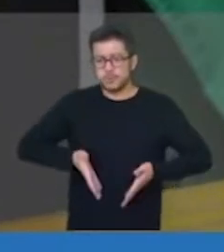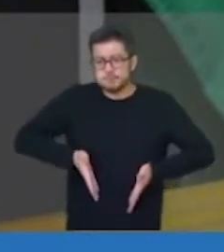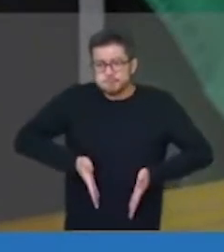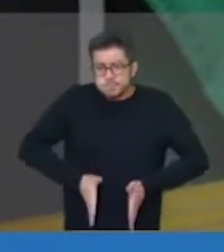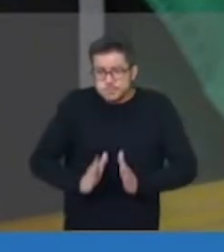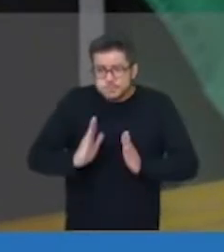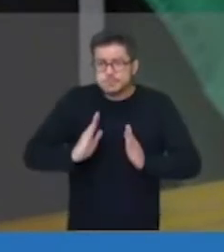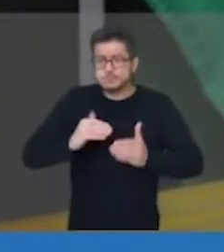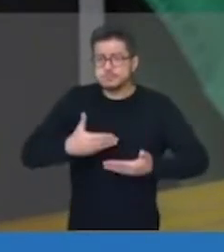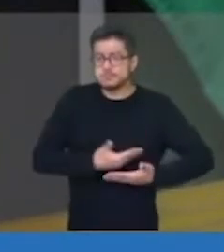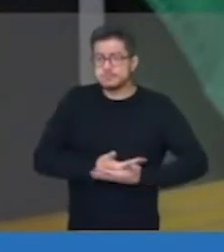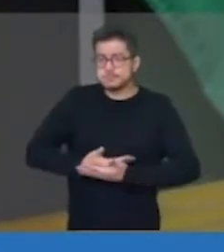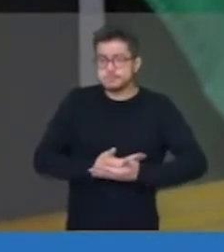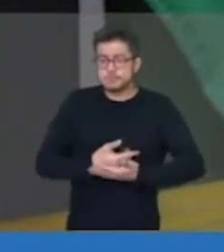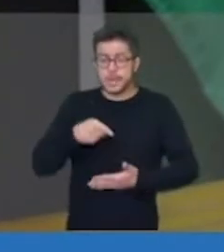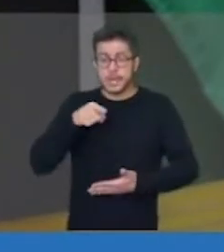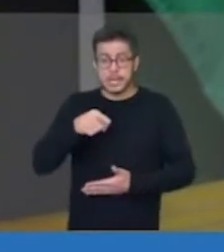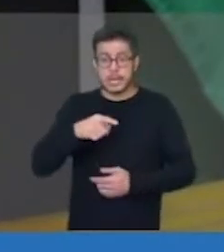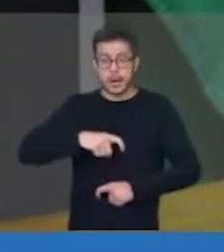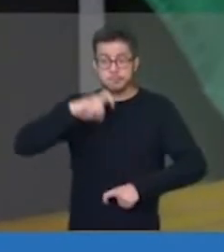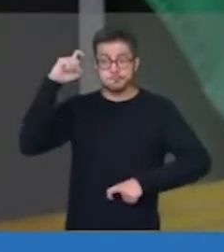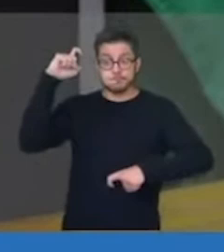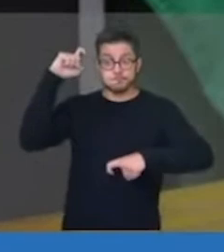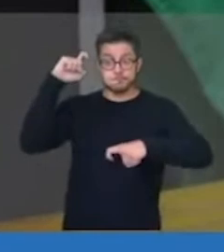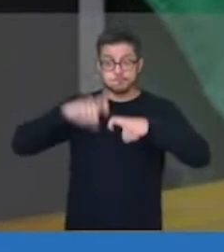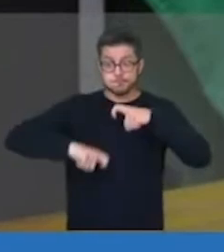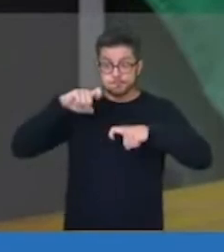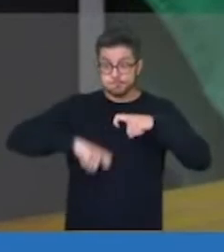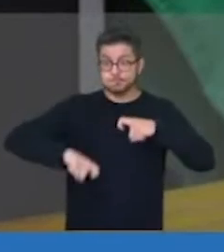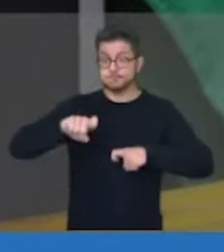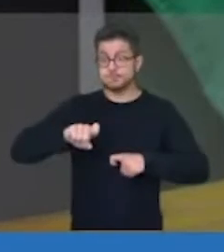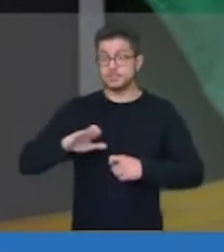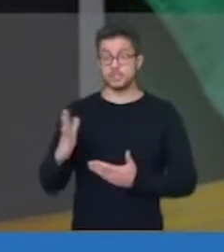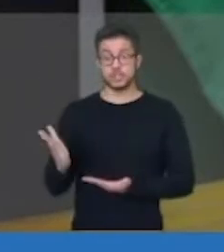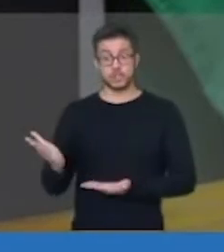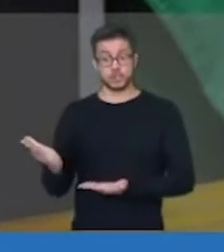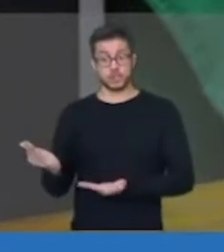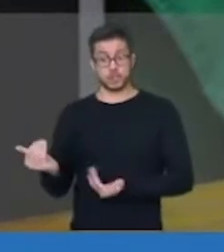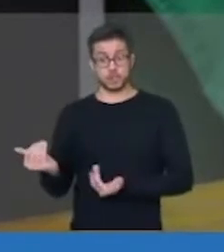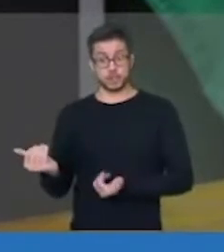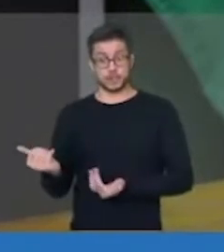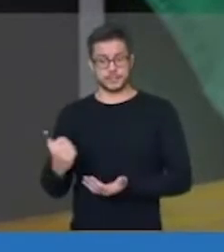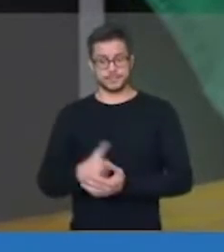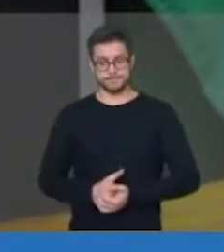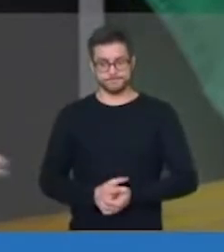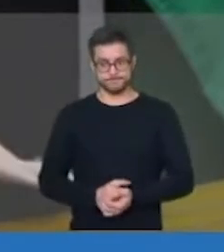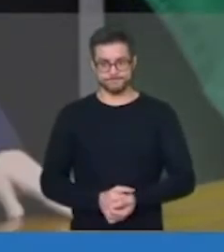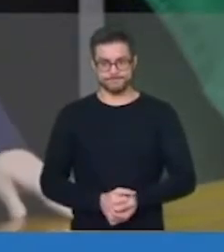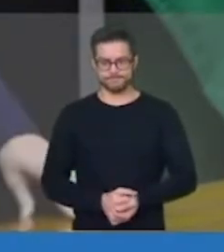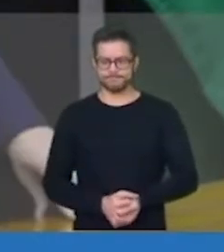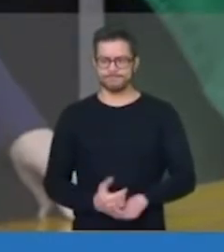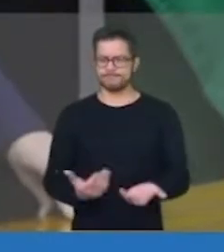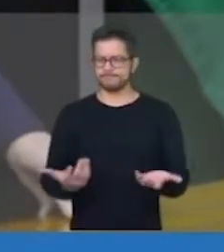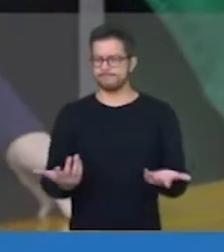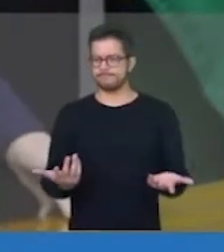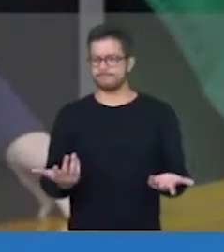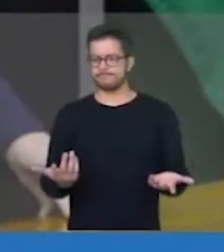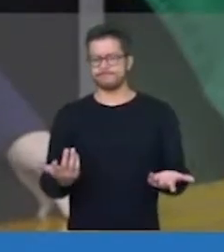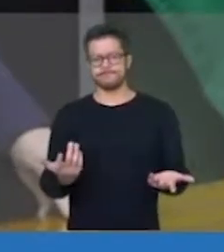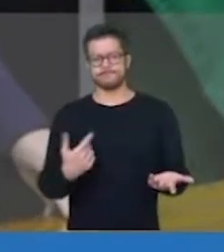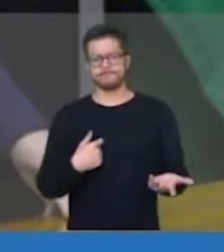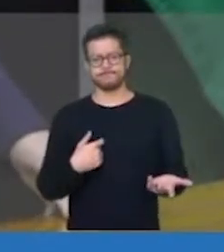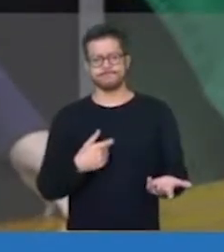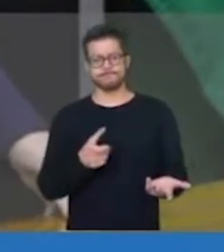falar sobre estupro de adolescentes. É muito curioso, porque